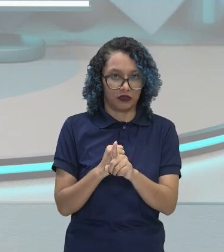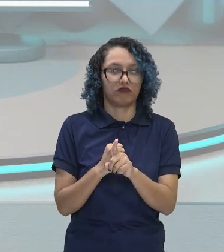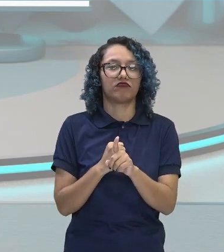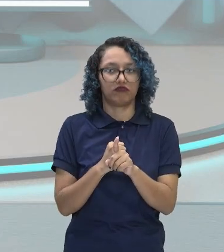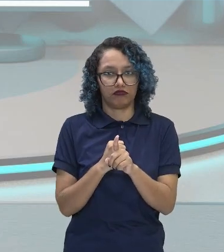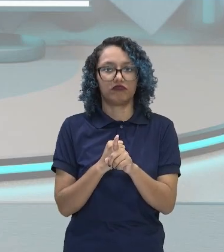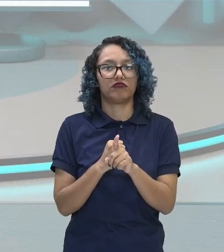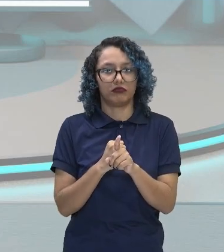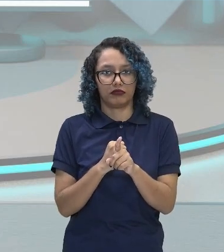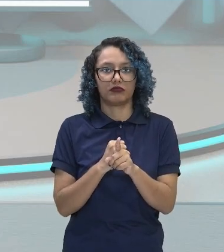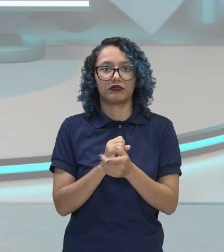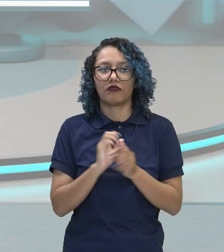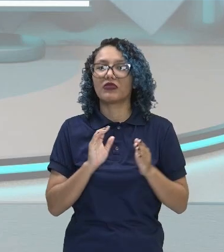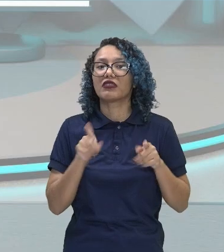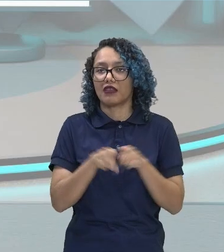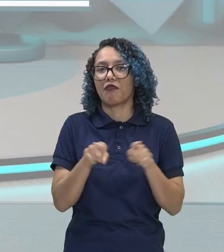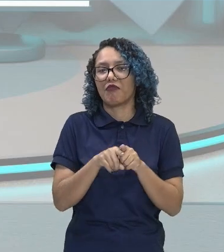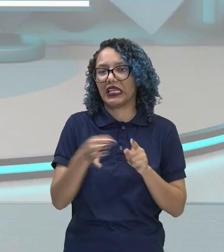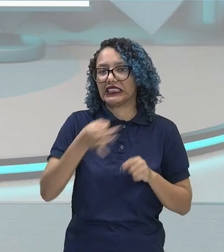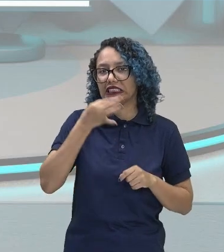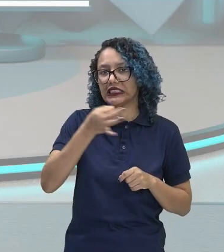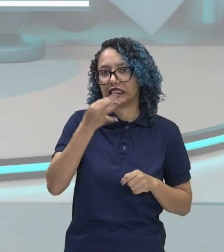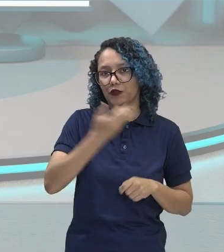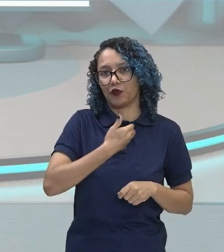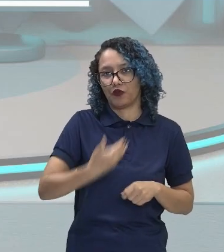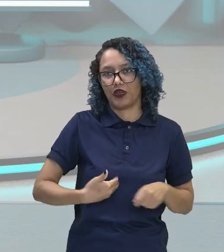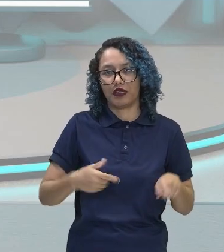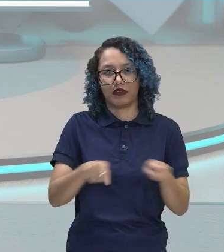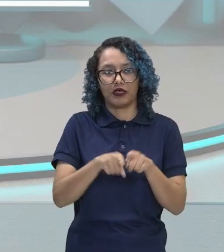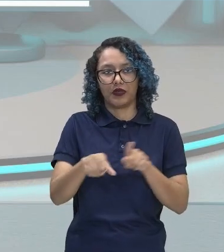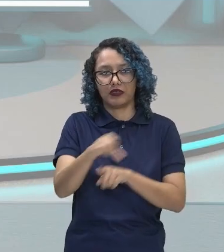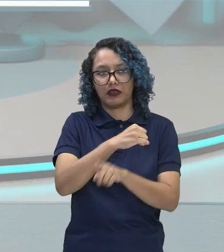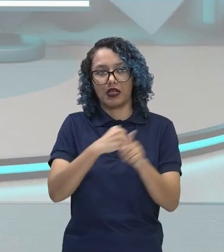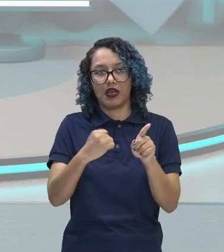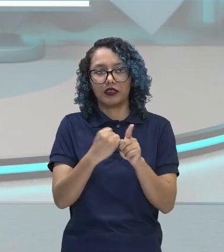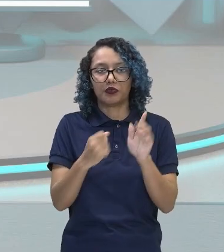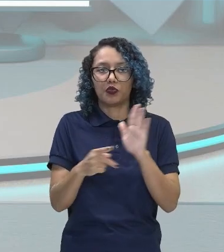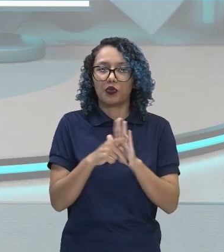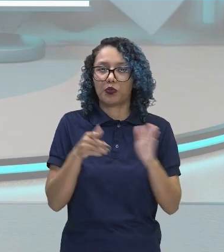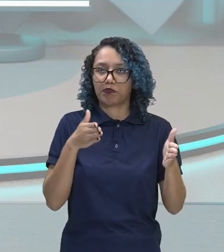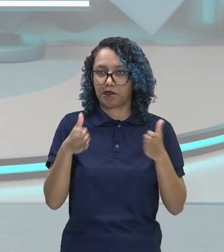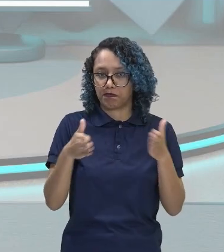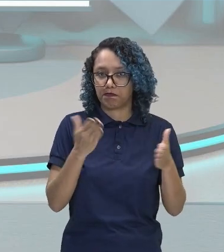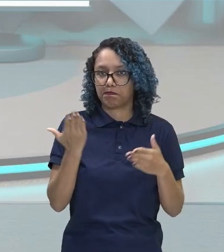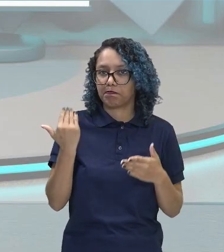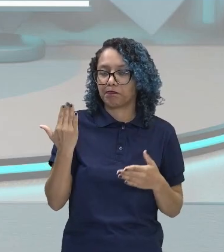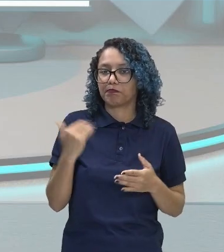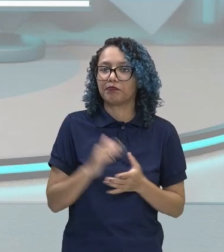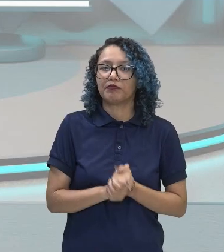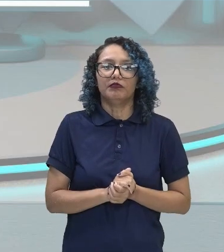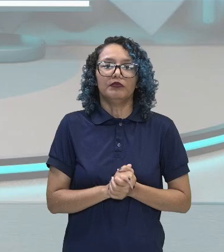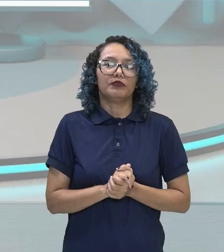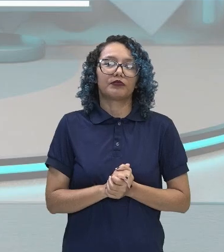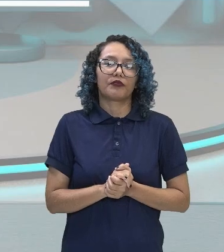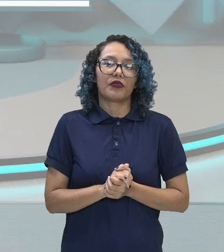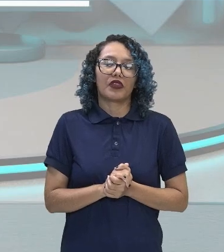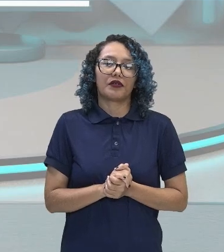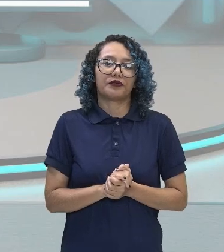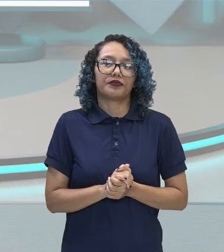críticas, né, ao governo e à sociedade do período. Assim como em Portugal,